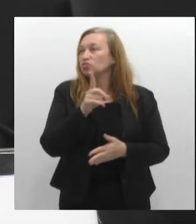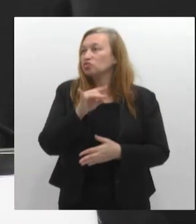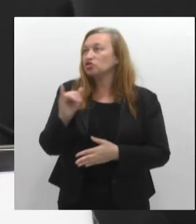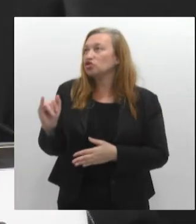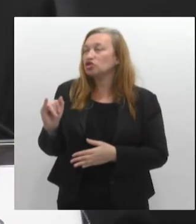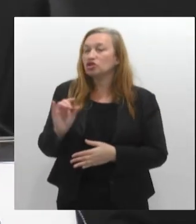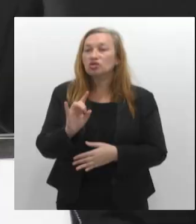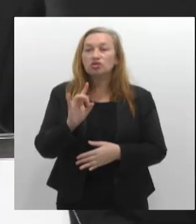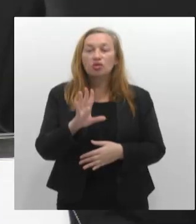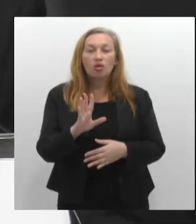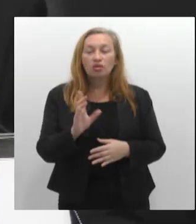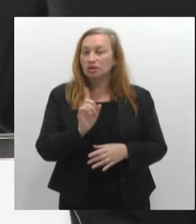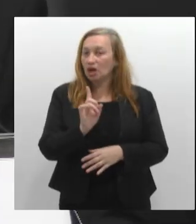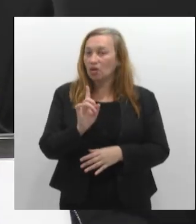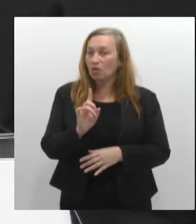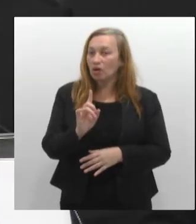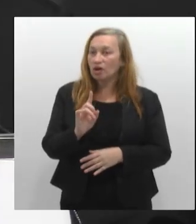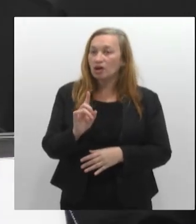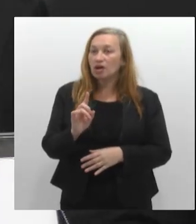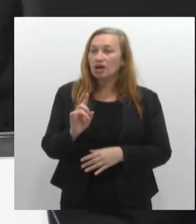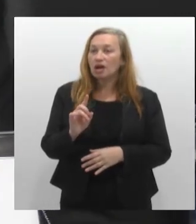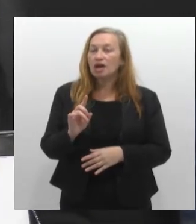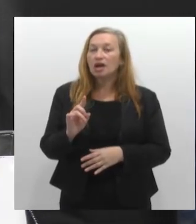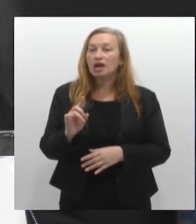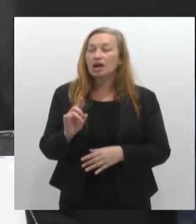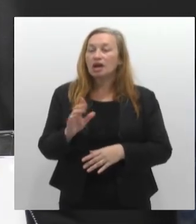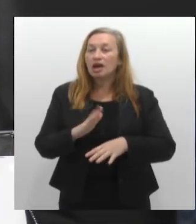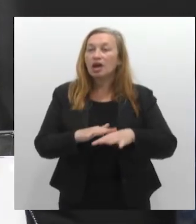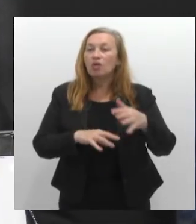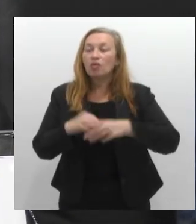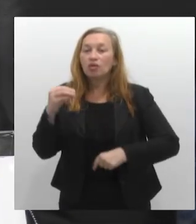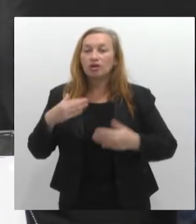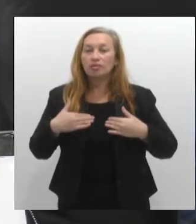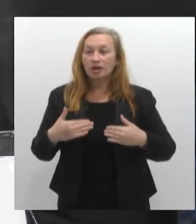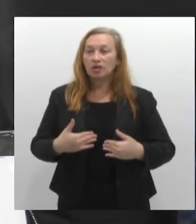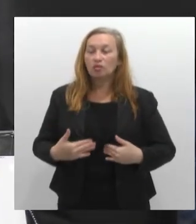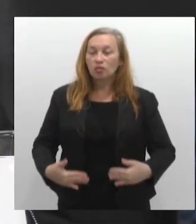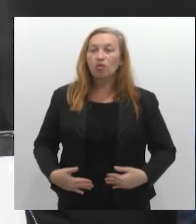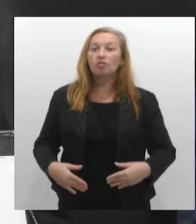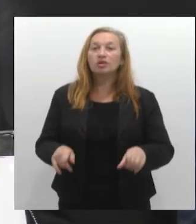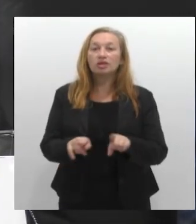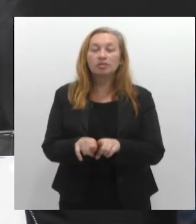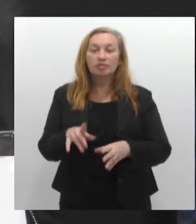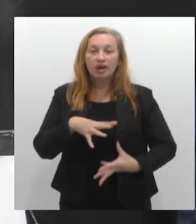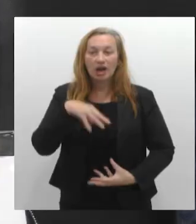e primoroso dia, não, é remédio para a alma e para o corpo que estamos celebrando aqui.